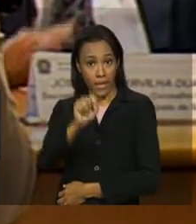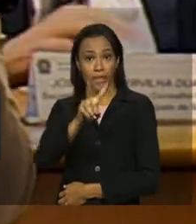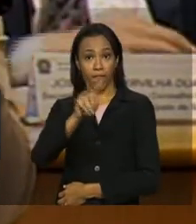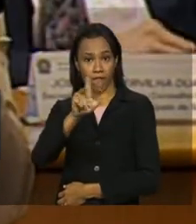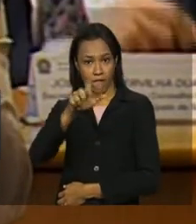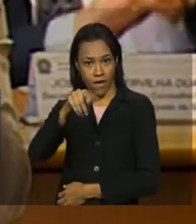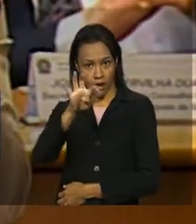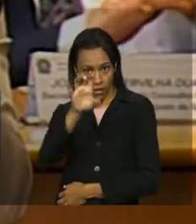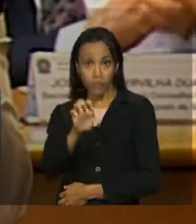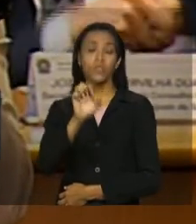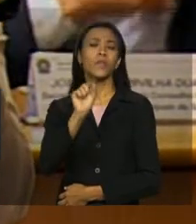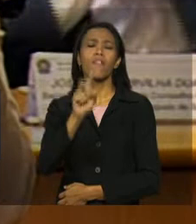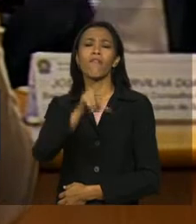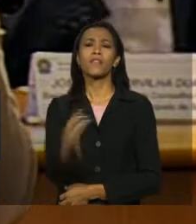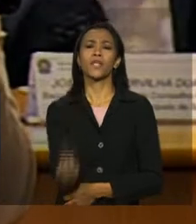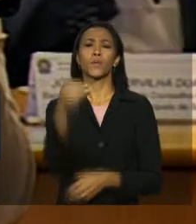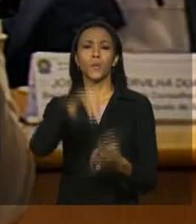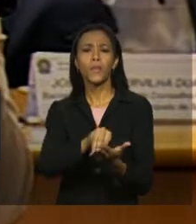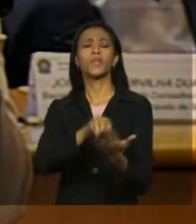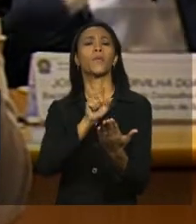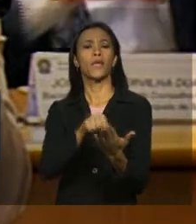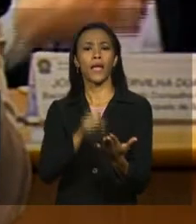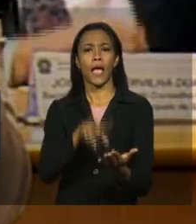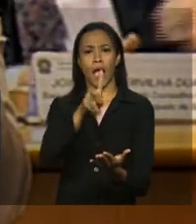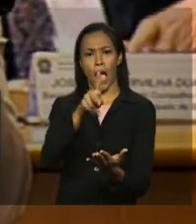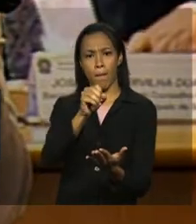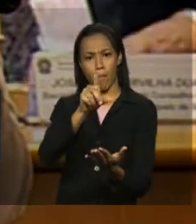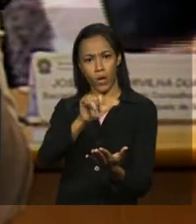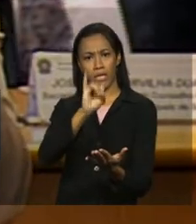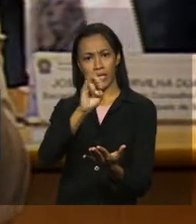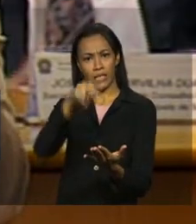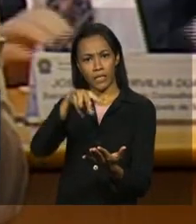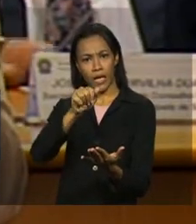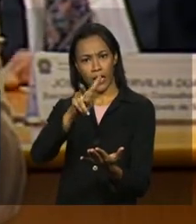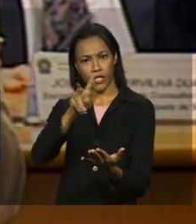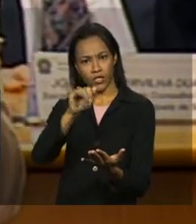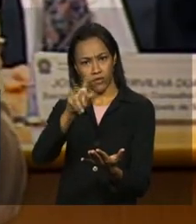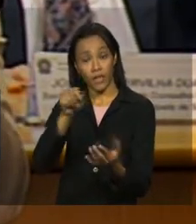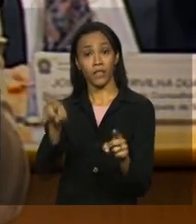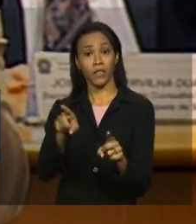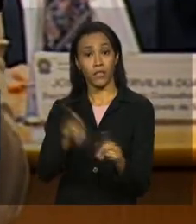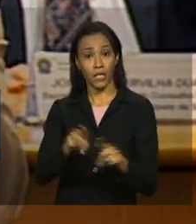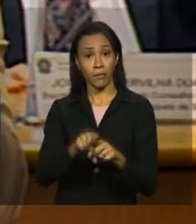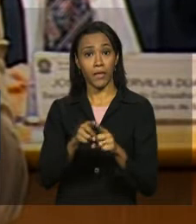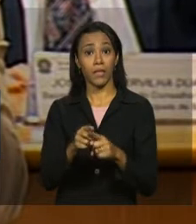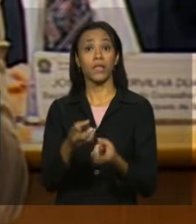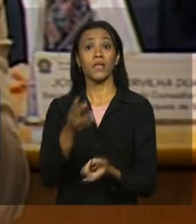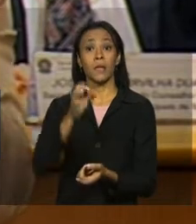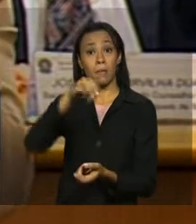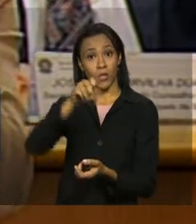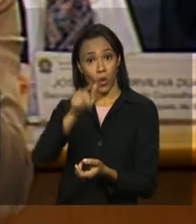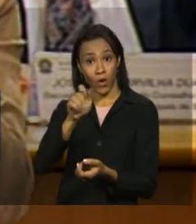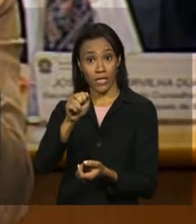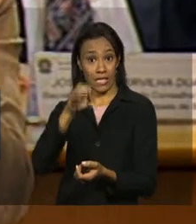é e será incluída a pólio inativada e a meningite meningocócica